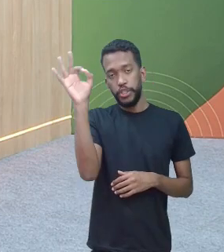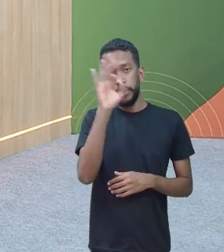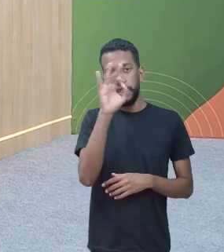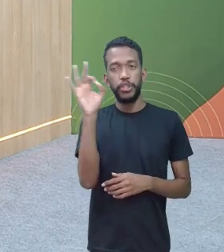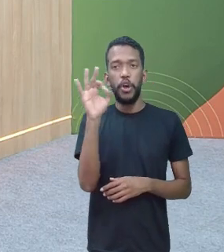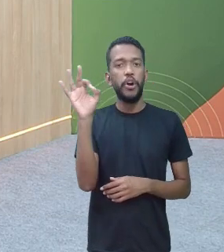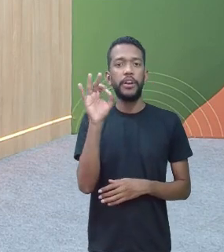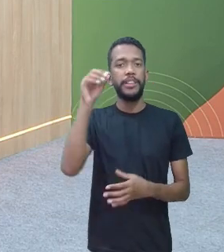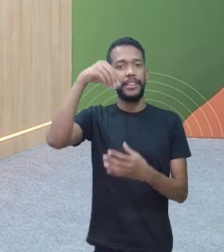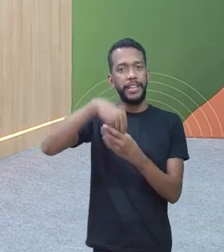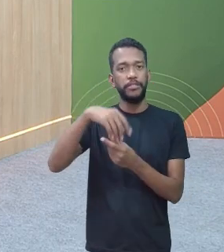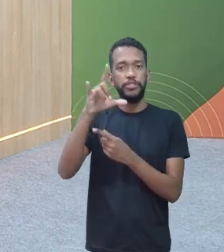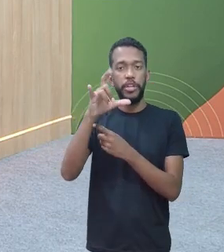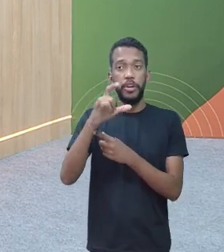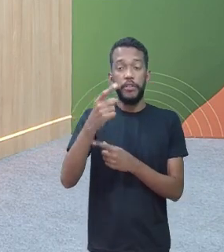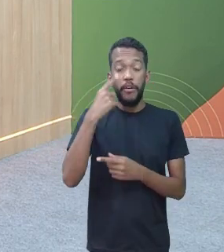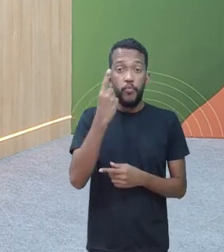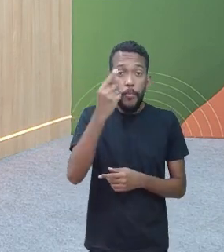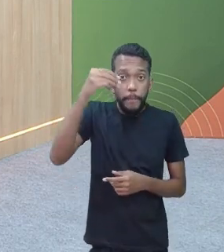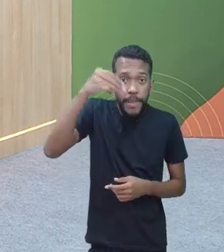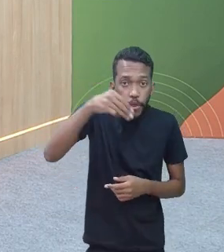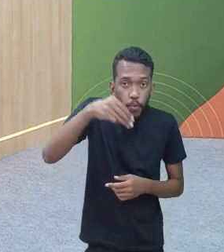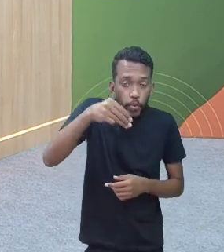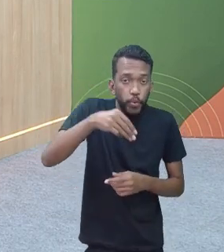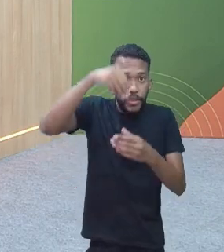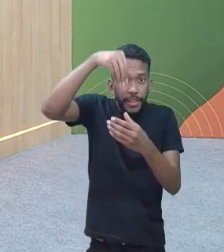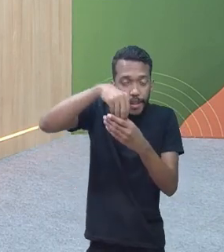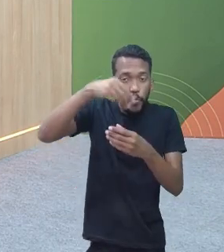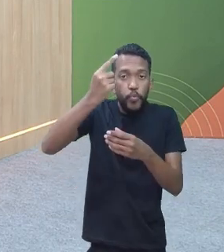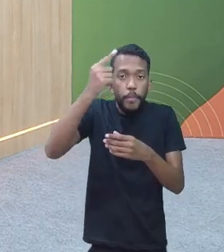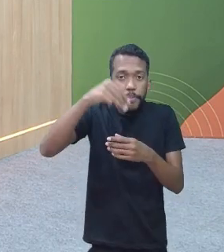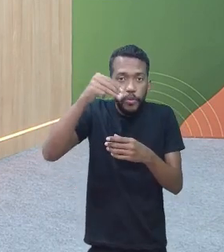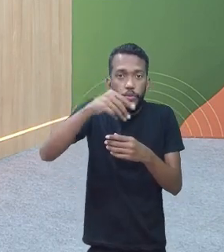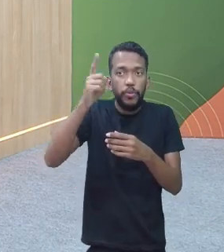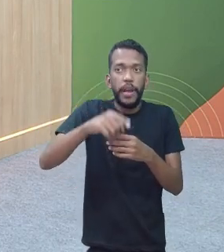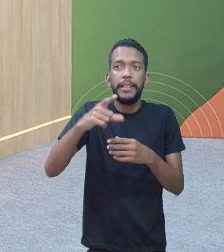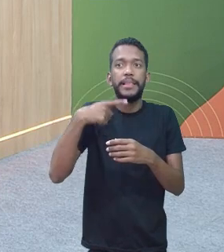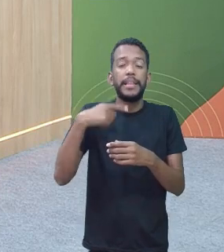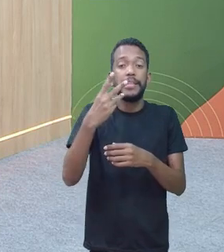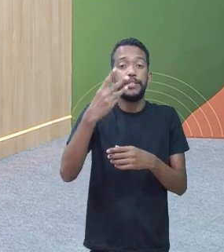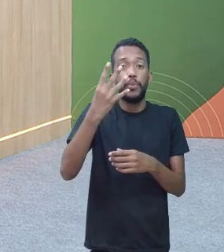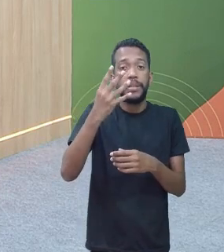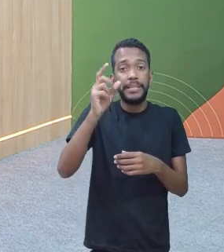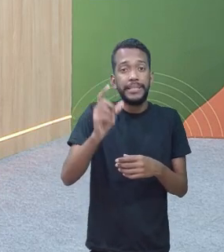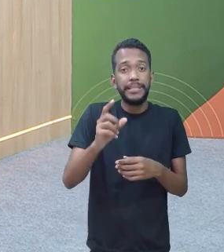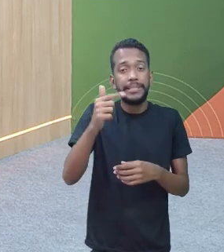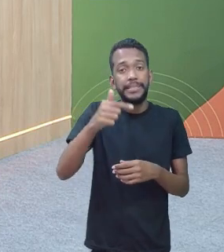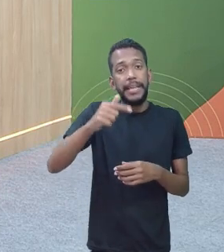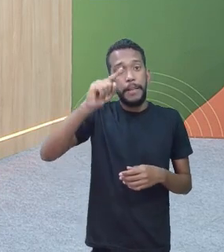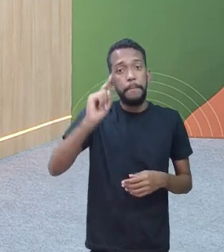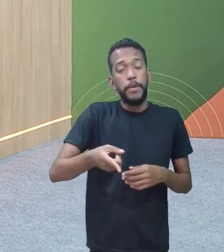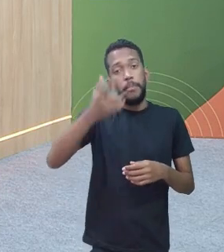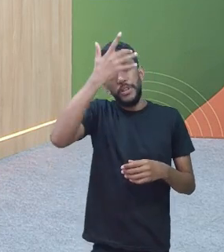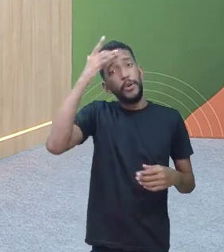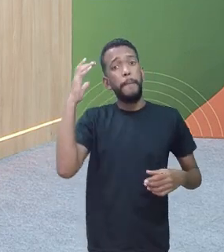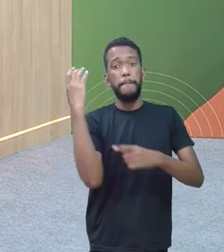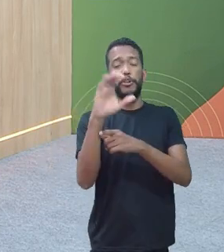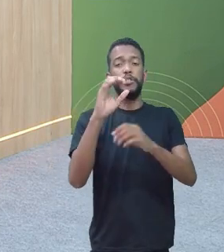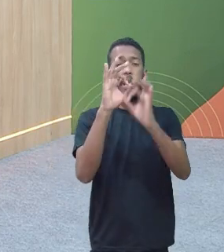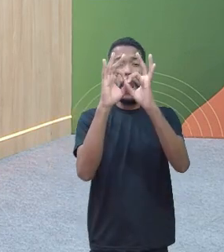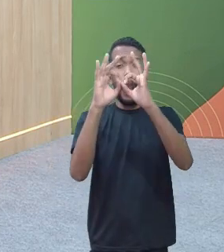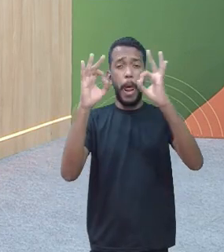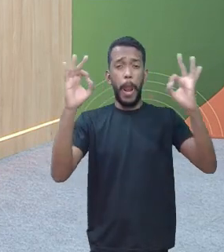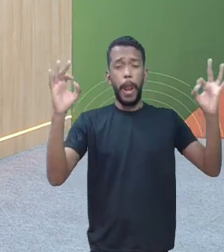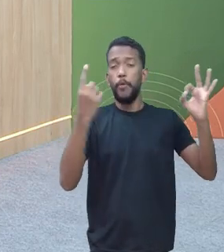1 minuto, são postados. 347 mil stories no Instagram. É muita gente postando coisa. Isso em